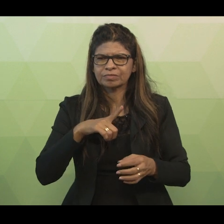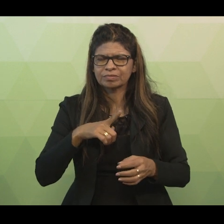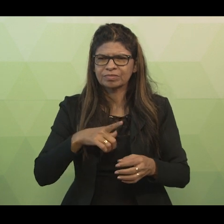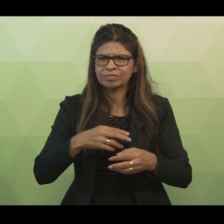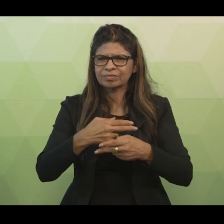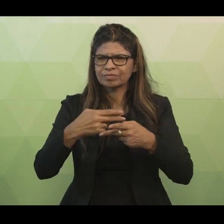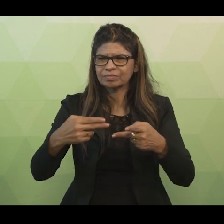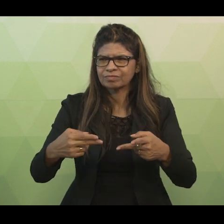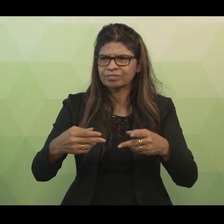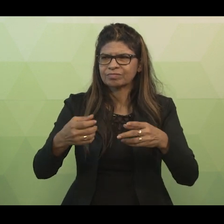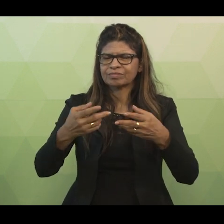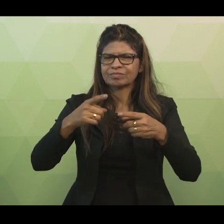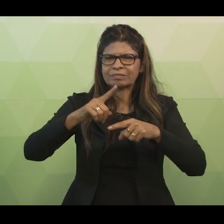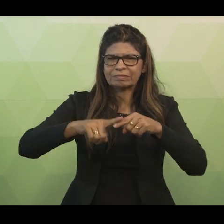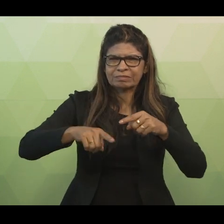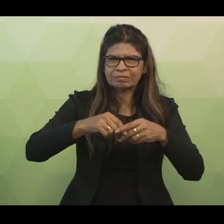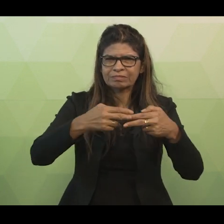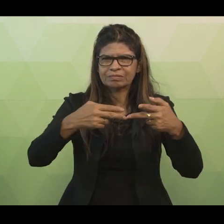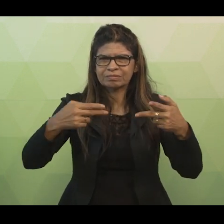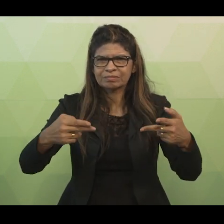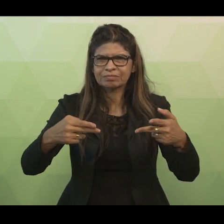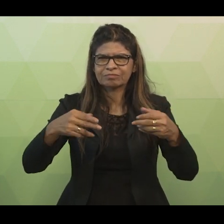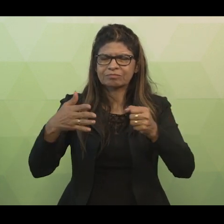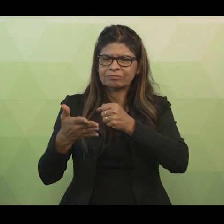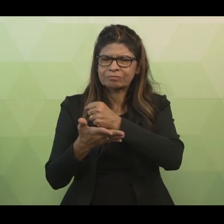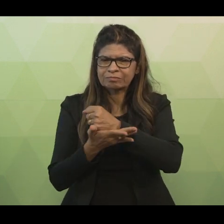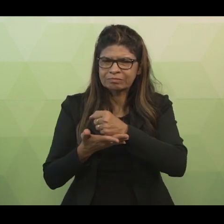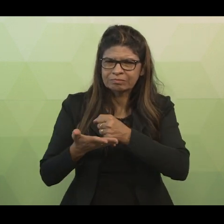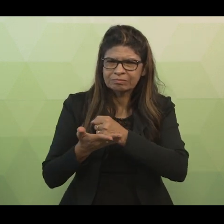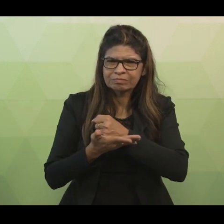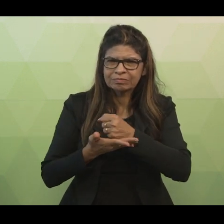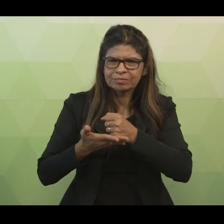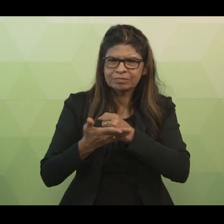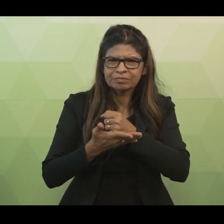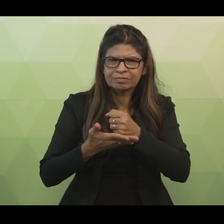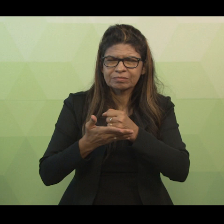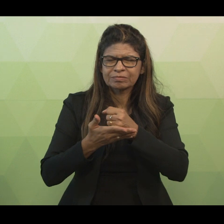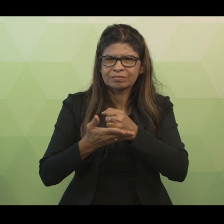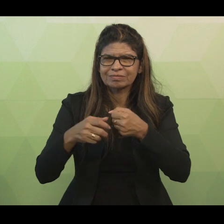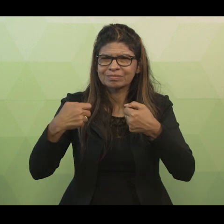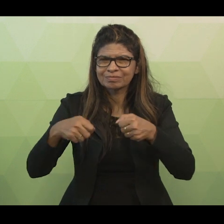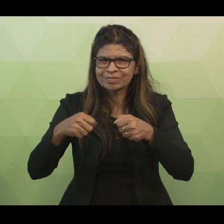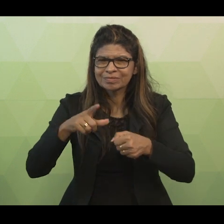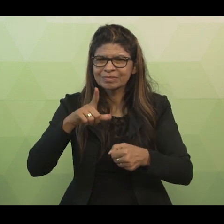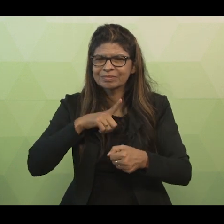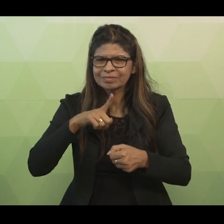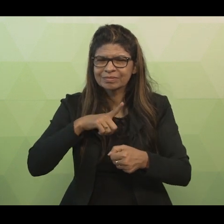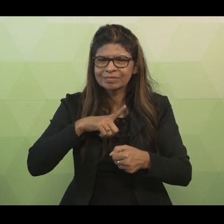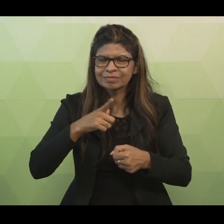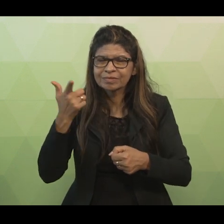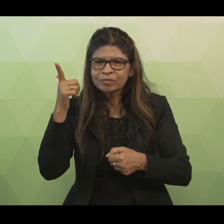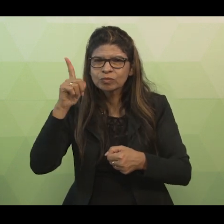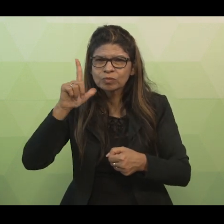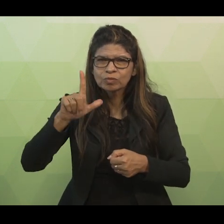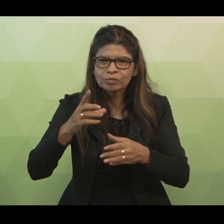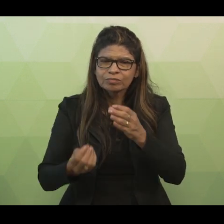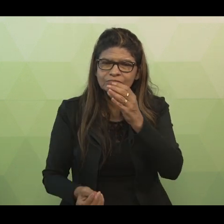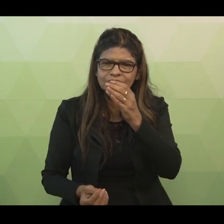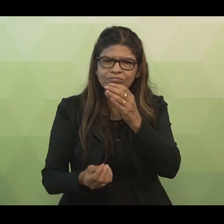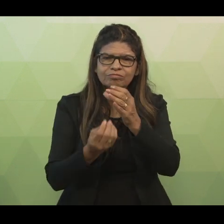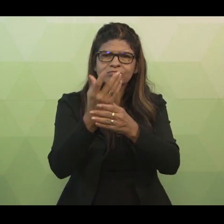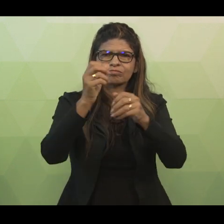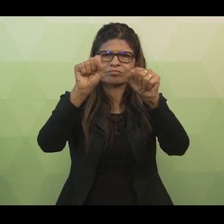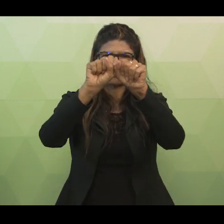foram captados na etapa anterior. Estes requisitos devem ser transcritos em um modelo de